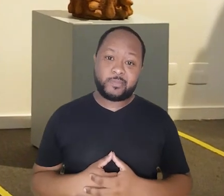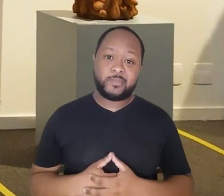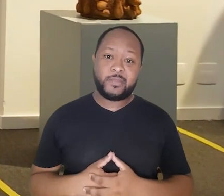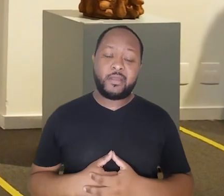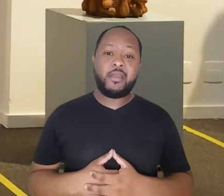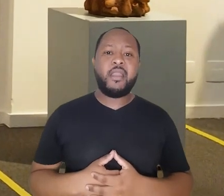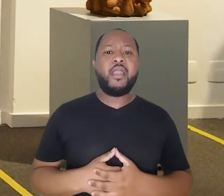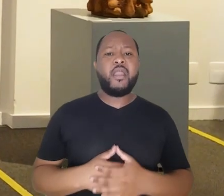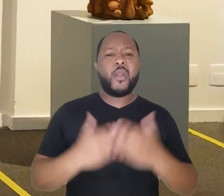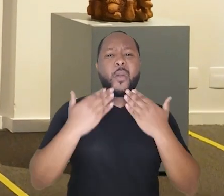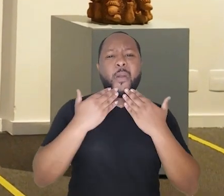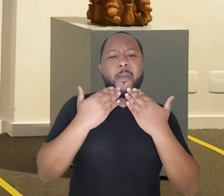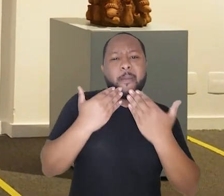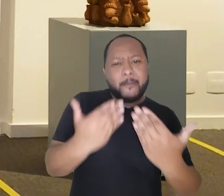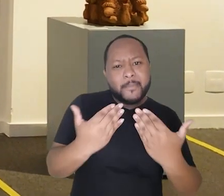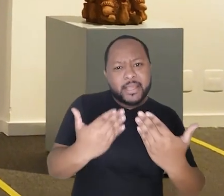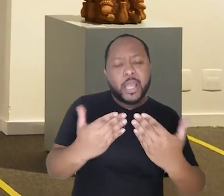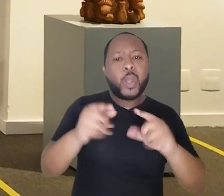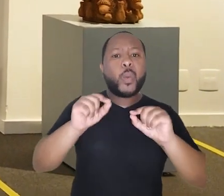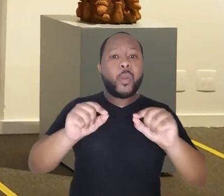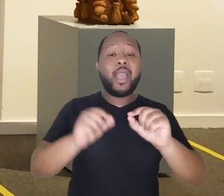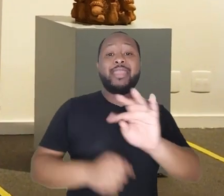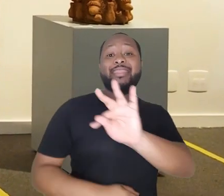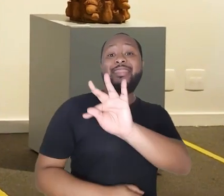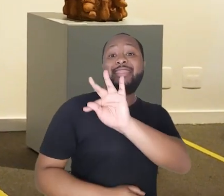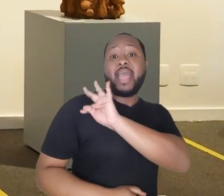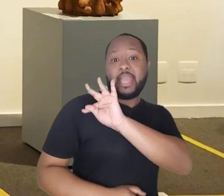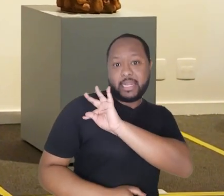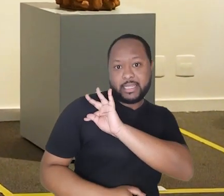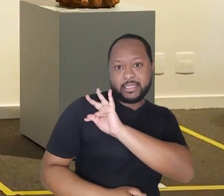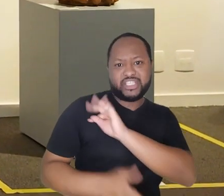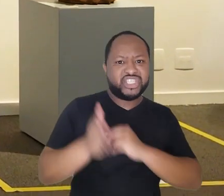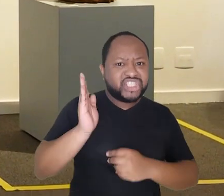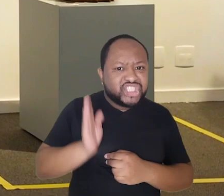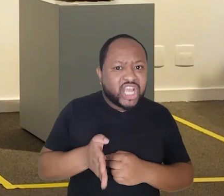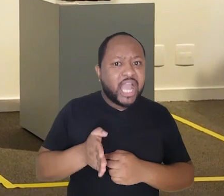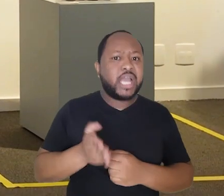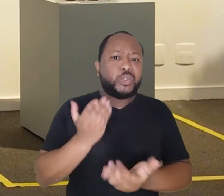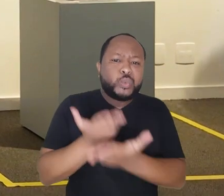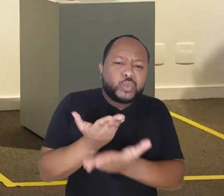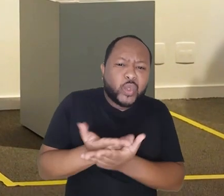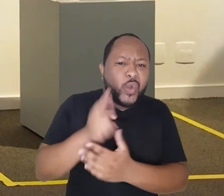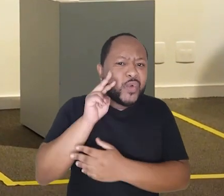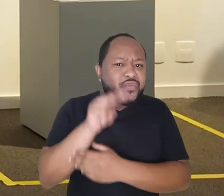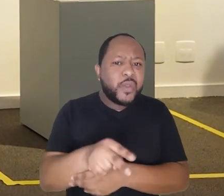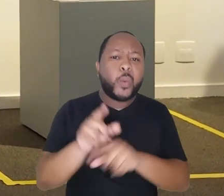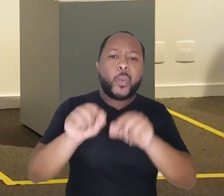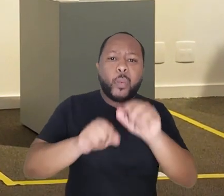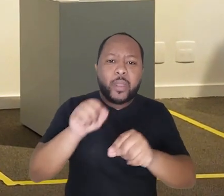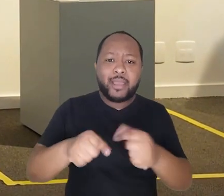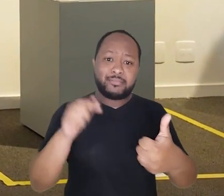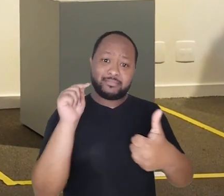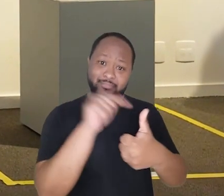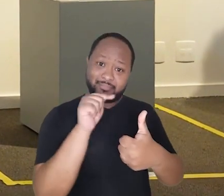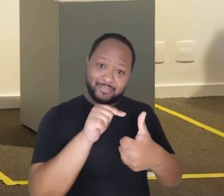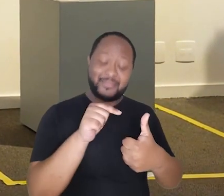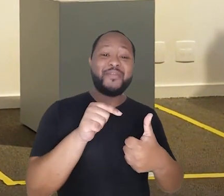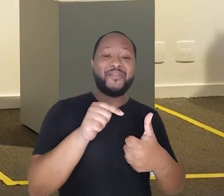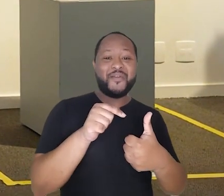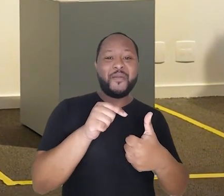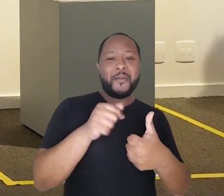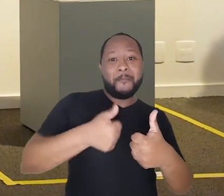estou apresentando um pouco mais para vocês essas técnicas. A gente viu as técnicas do Américo pai, né, o primeiro